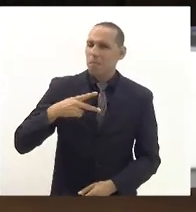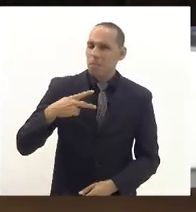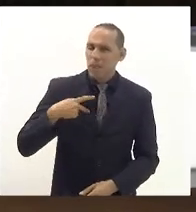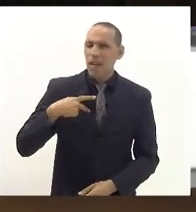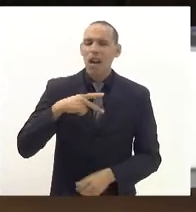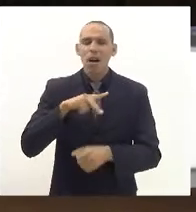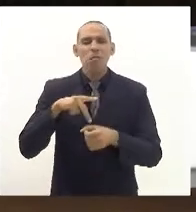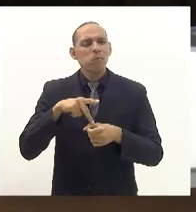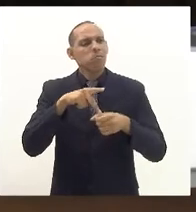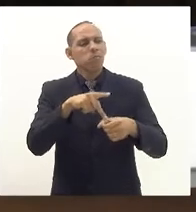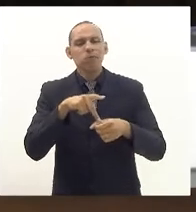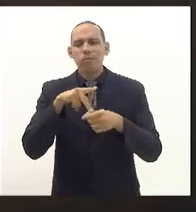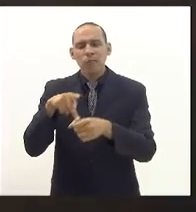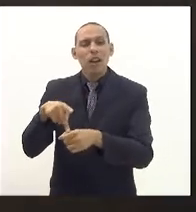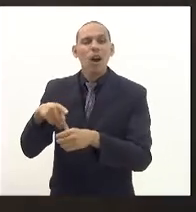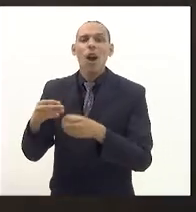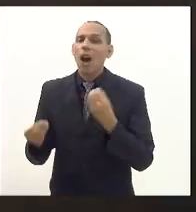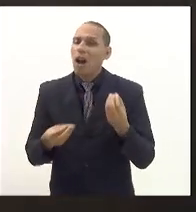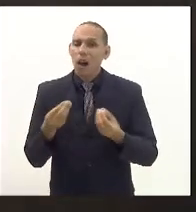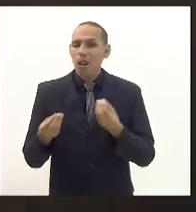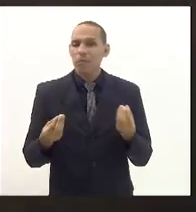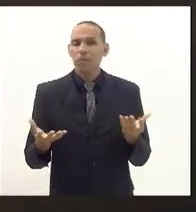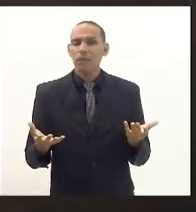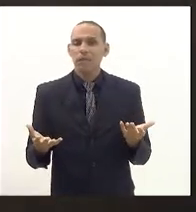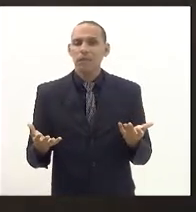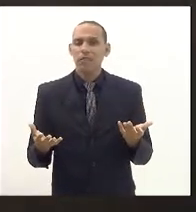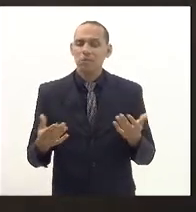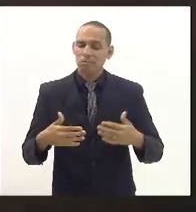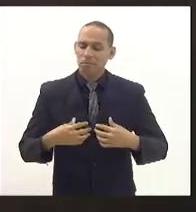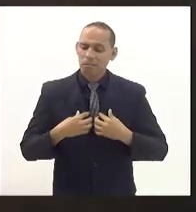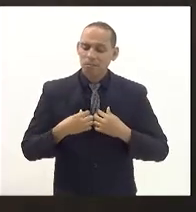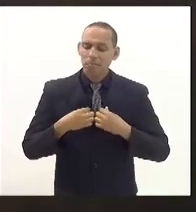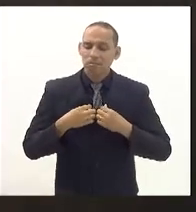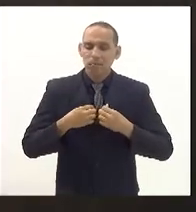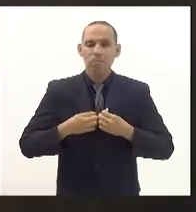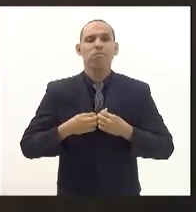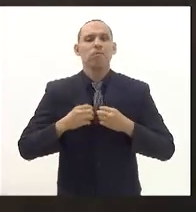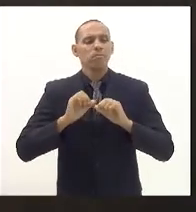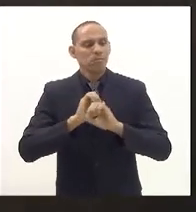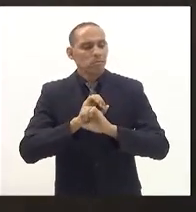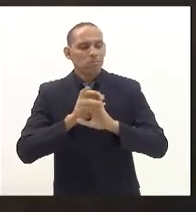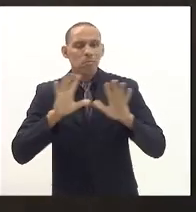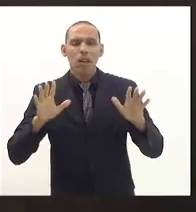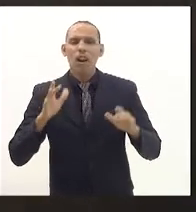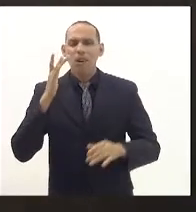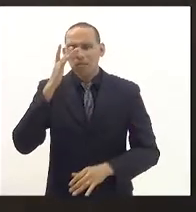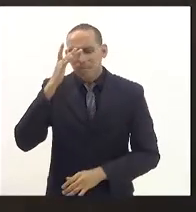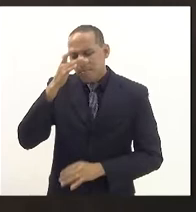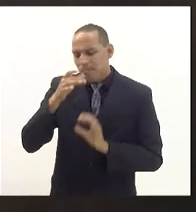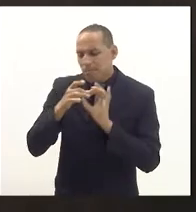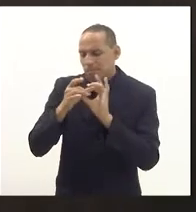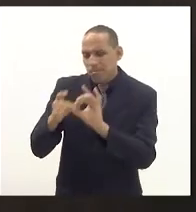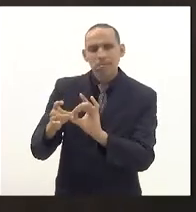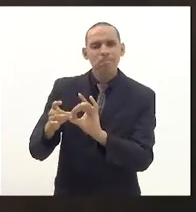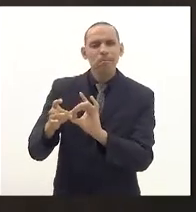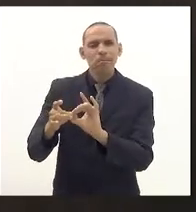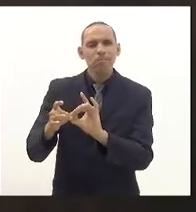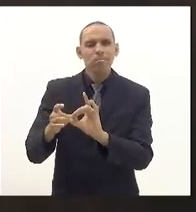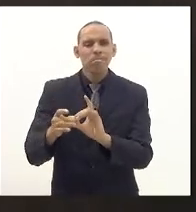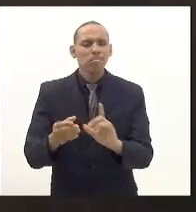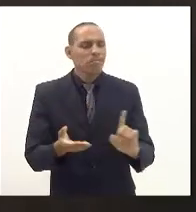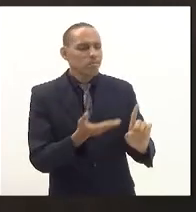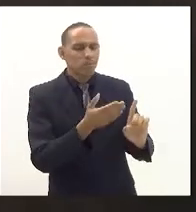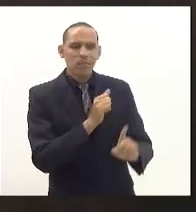procuradorias com absoluta elegância transparência lealdade então